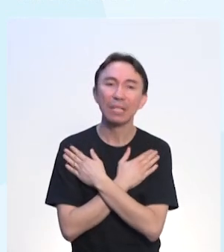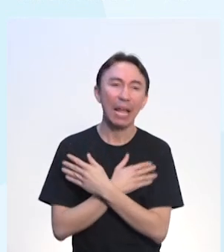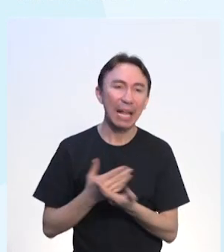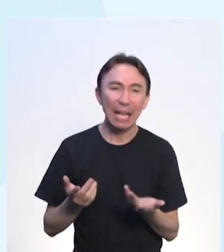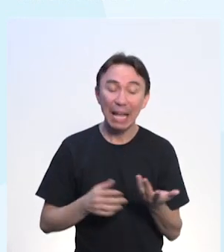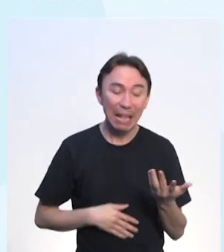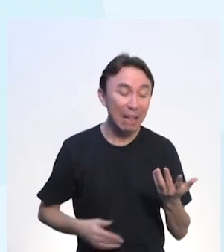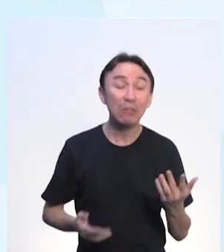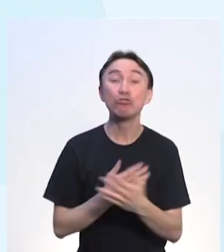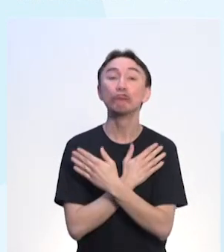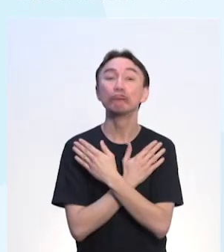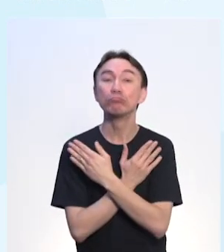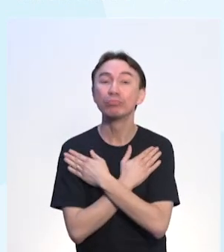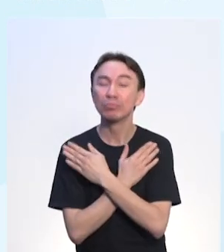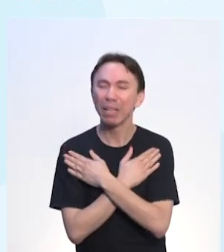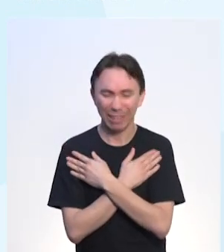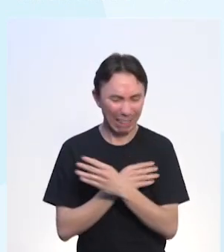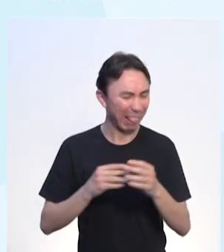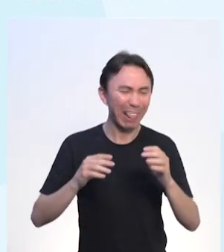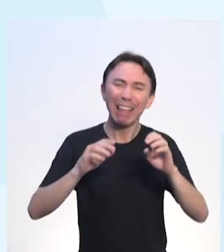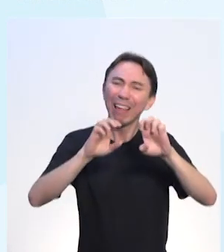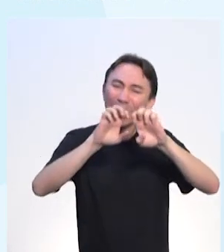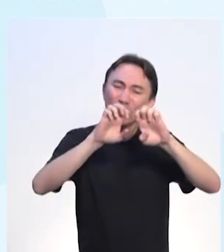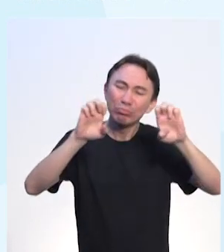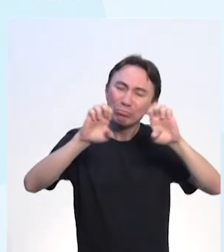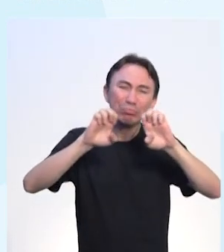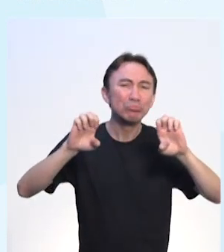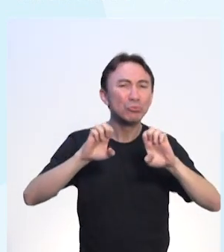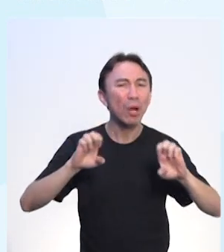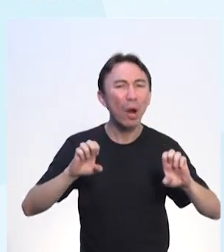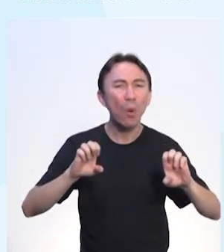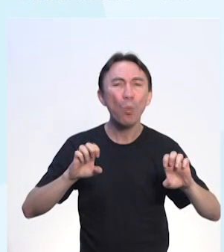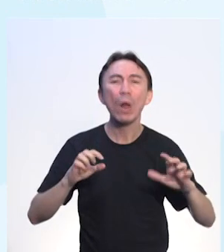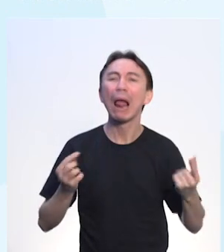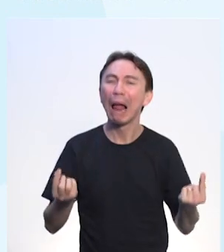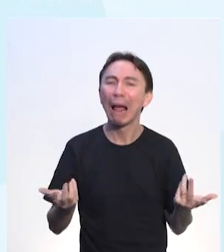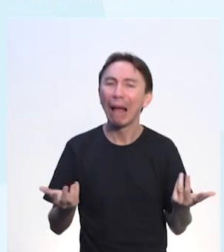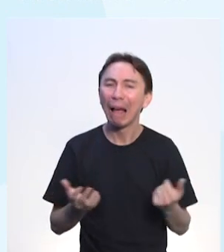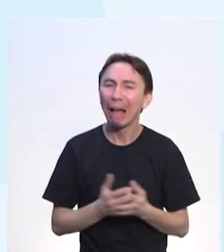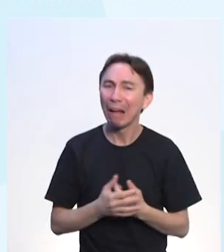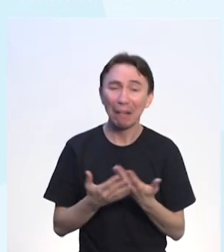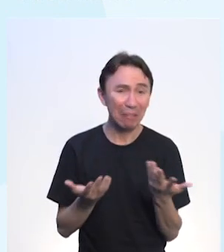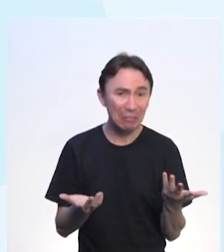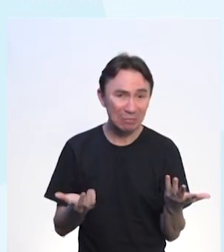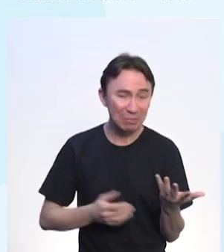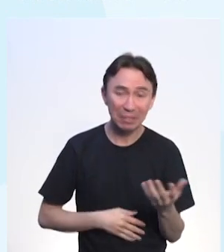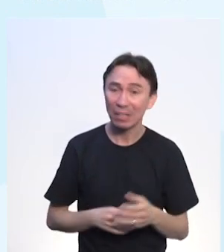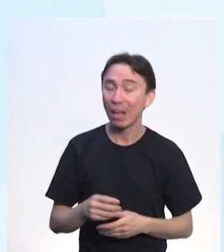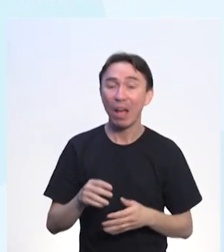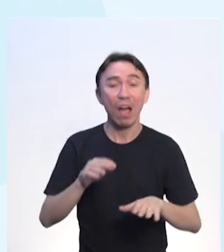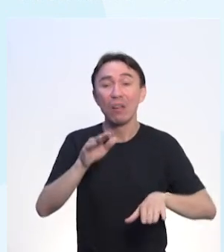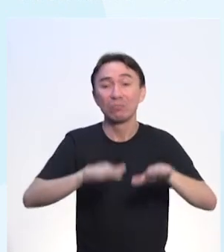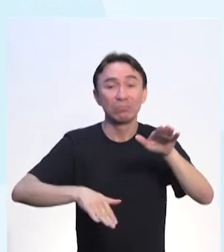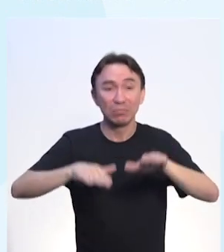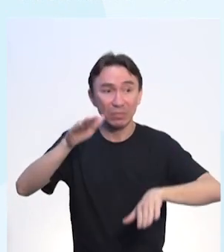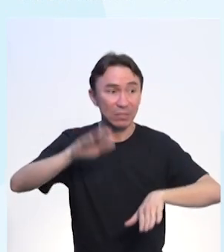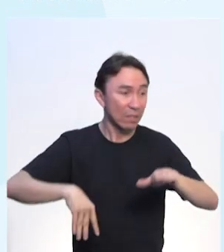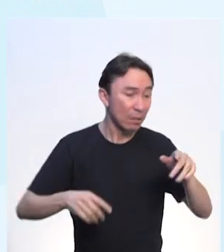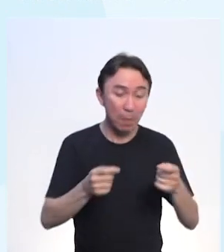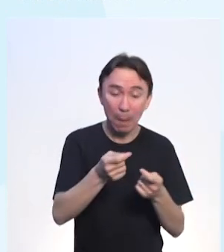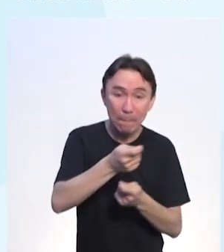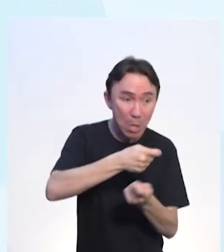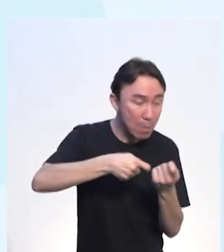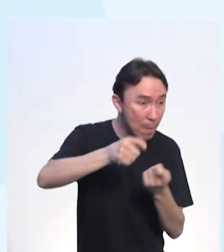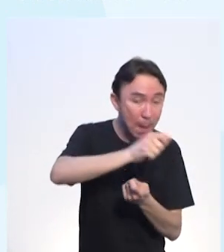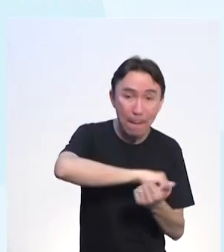estrutural, tá? Ele é o desemprego gerado como consequência de uma mudança na estrutura da economia.